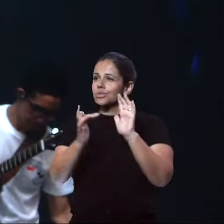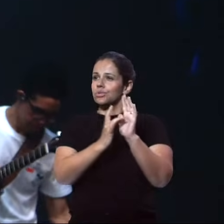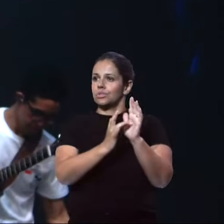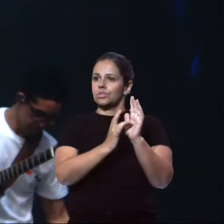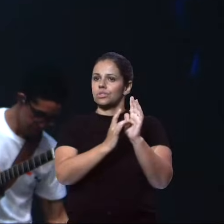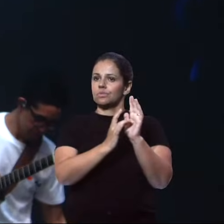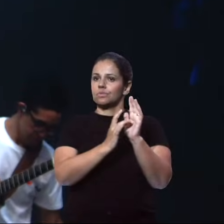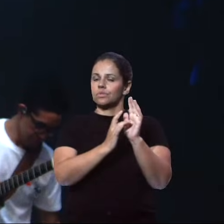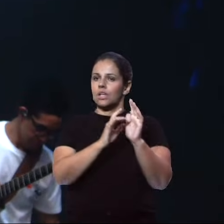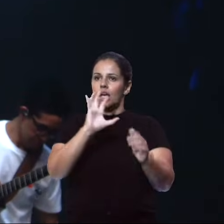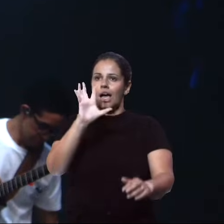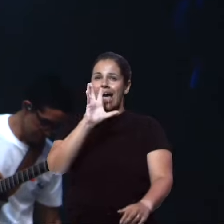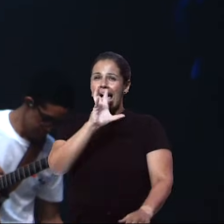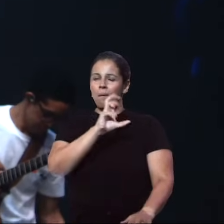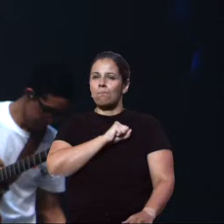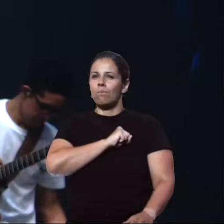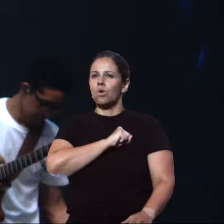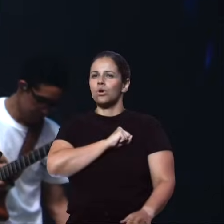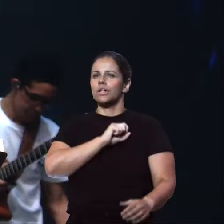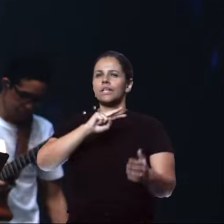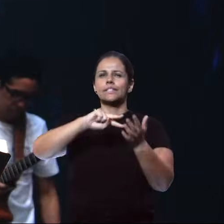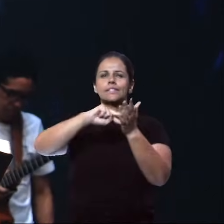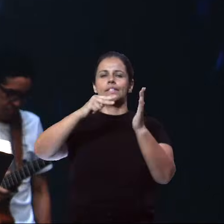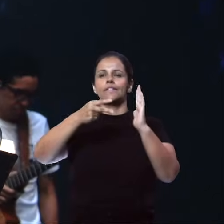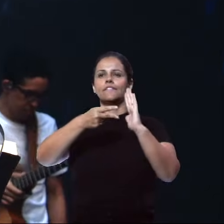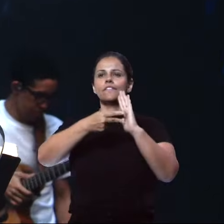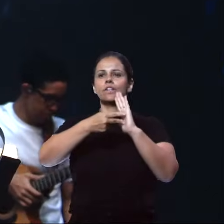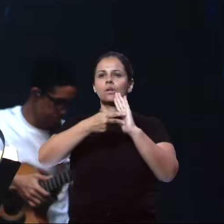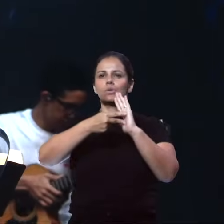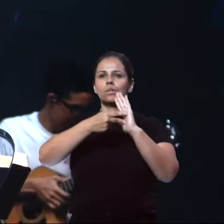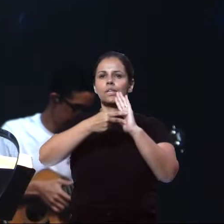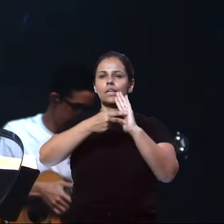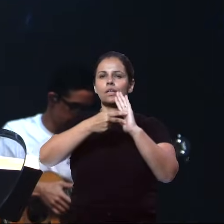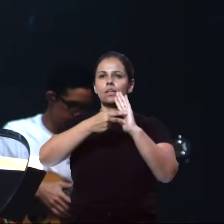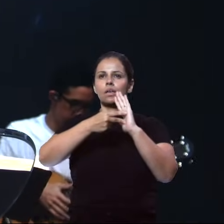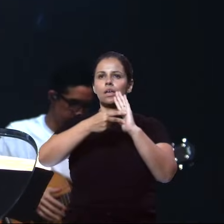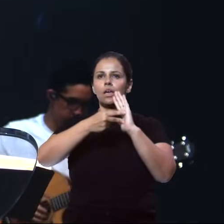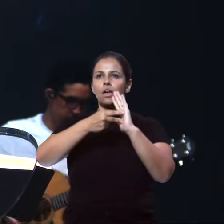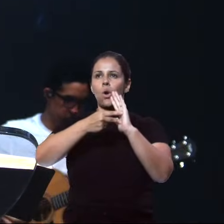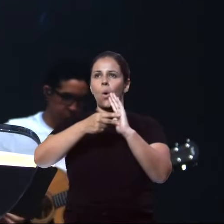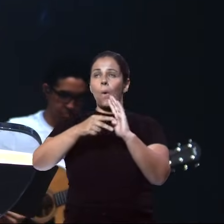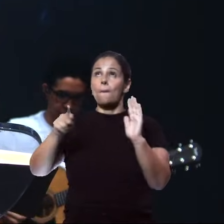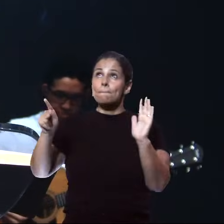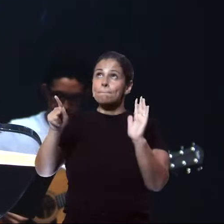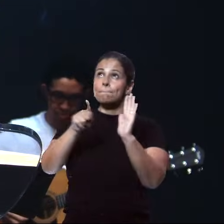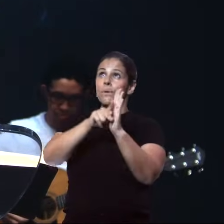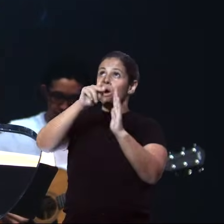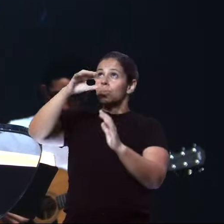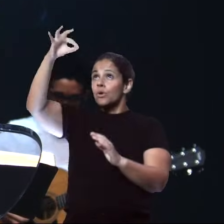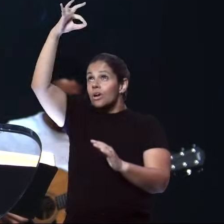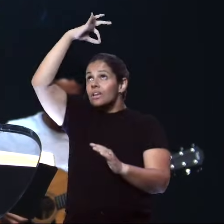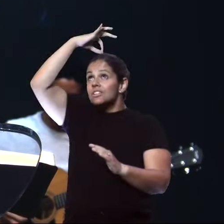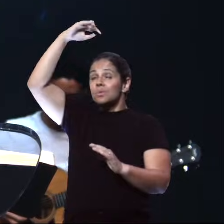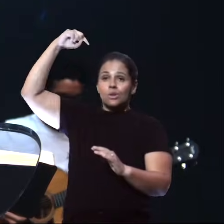amor aparece como parte do caráter do Espírito de Deus, como base do padrão a